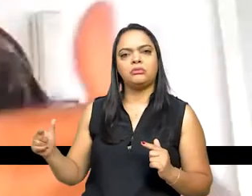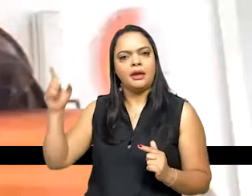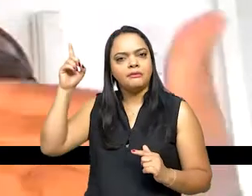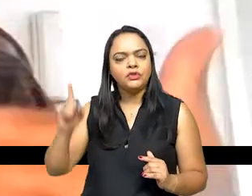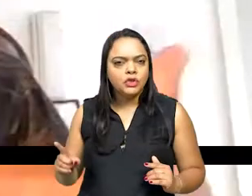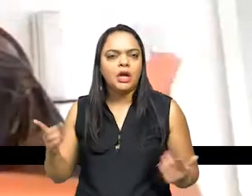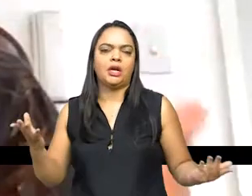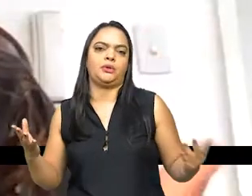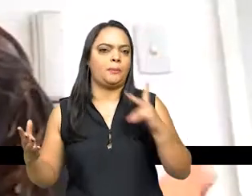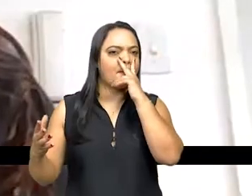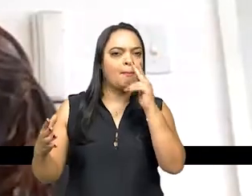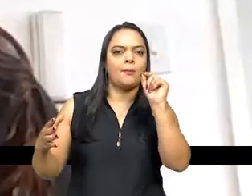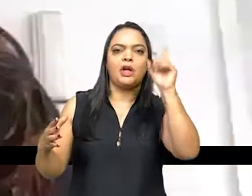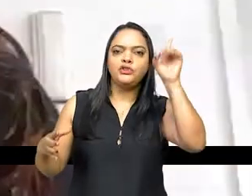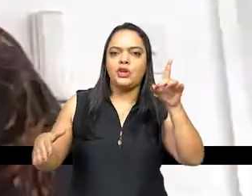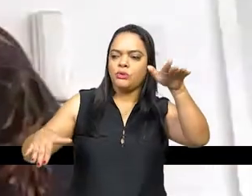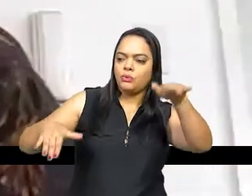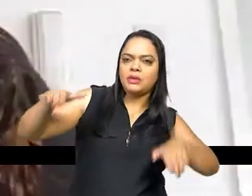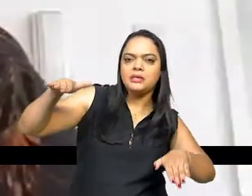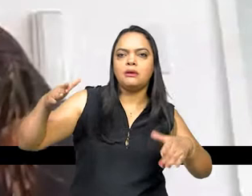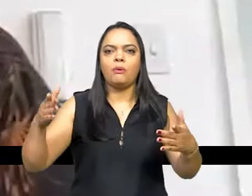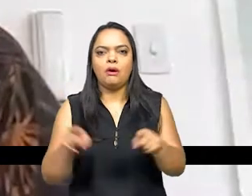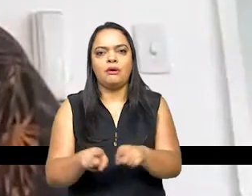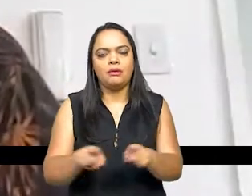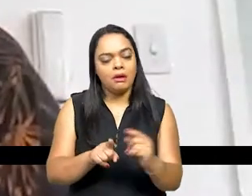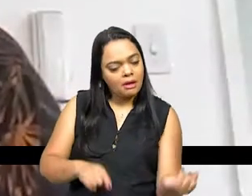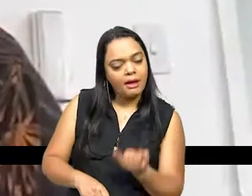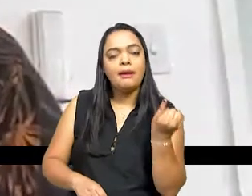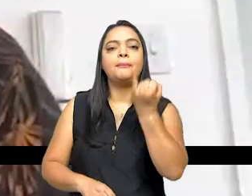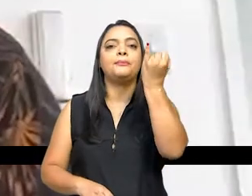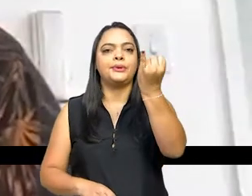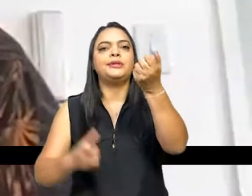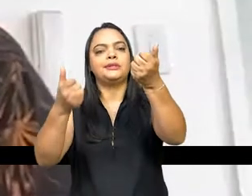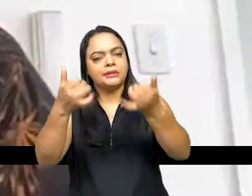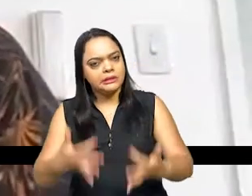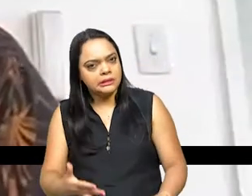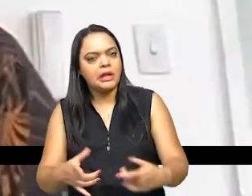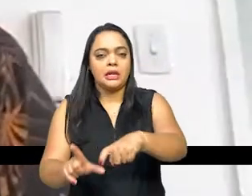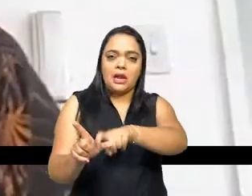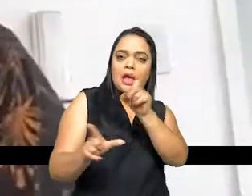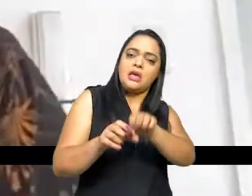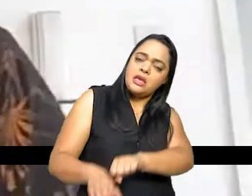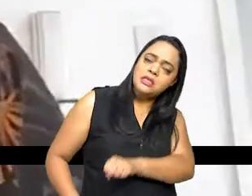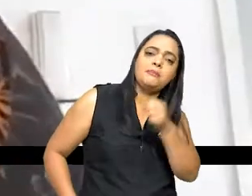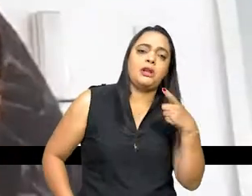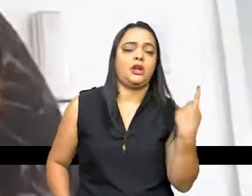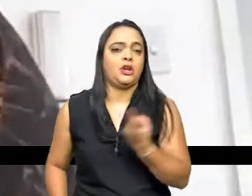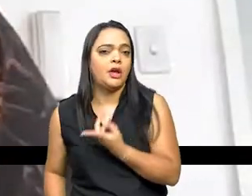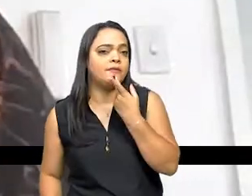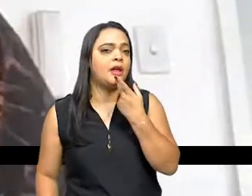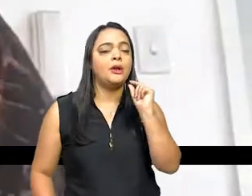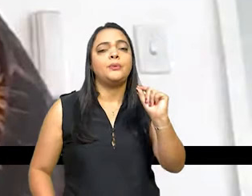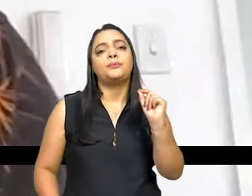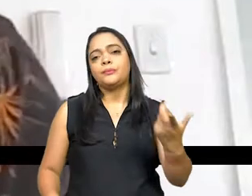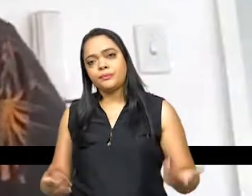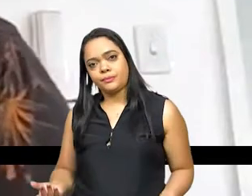realizando uma distribuição desigual de direitos civis. Isso é importante nesse contexto de independência do Brasil. A gente está falando do processo de produção do